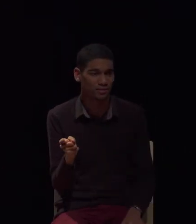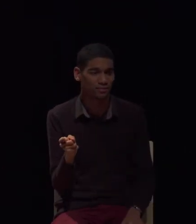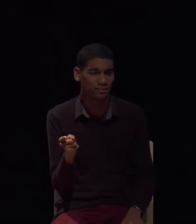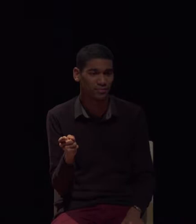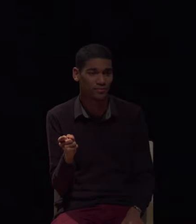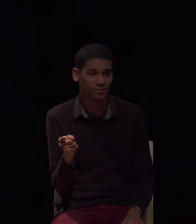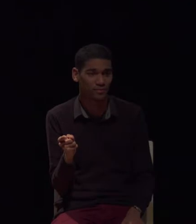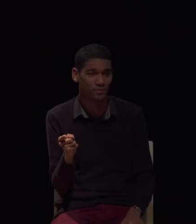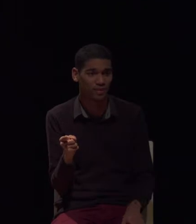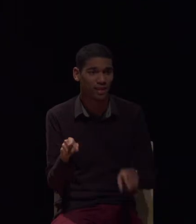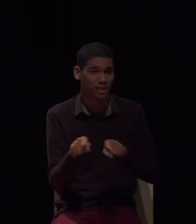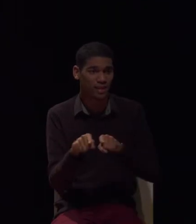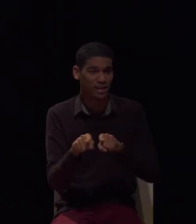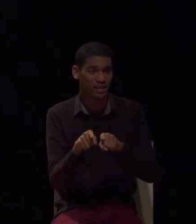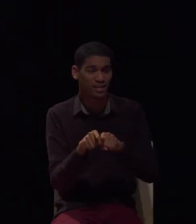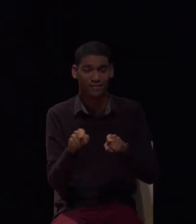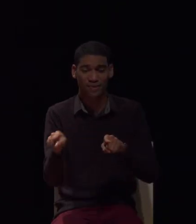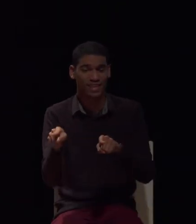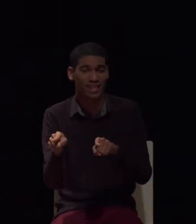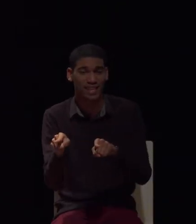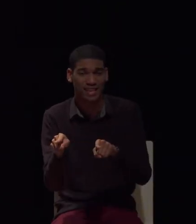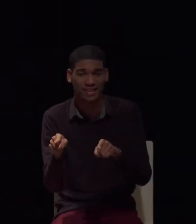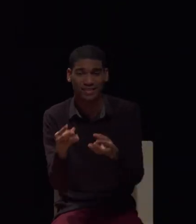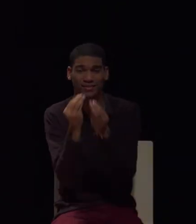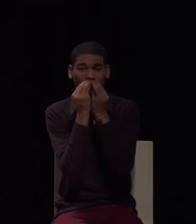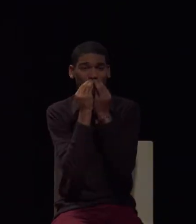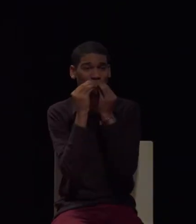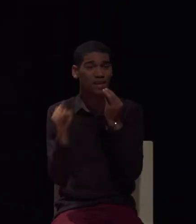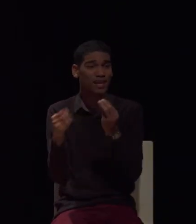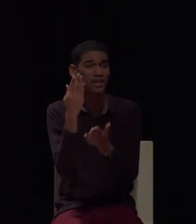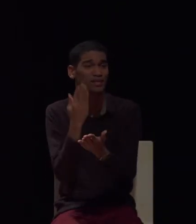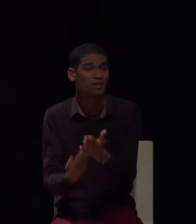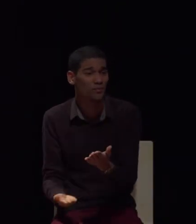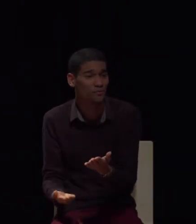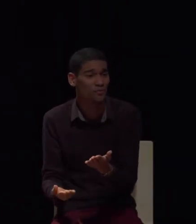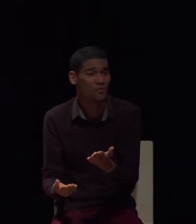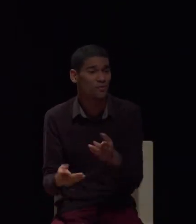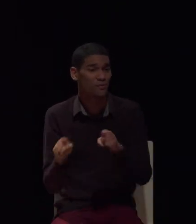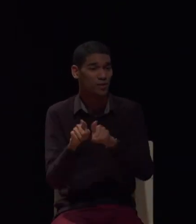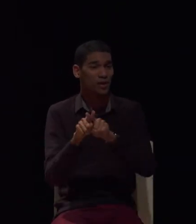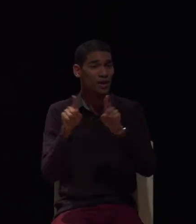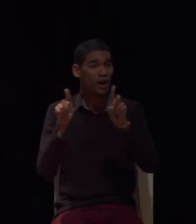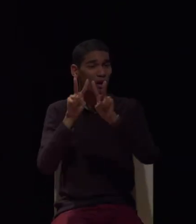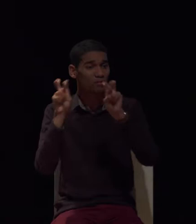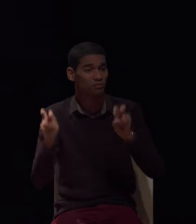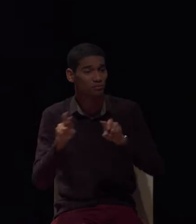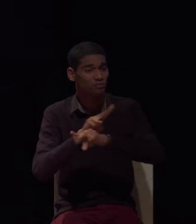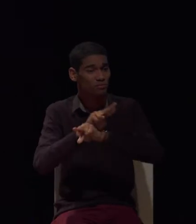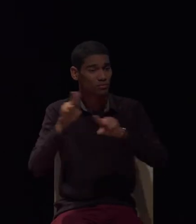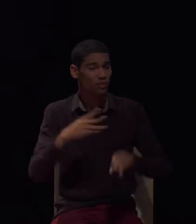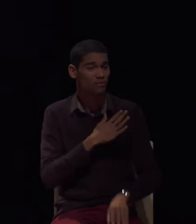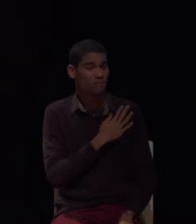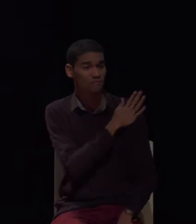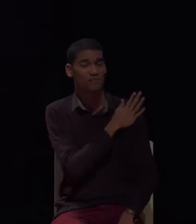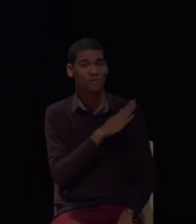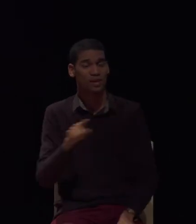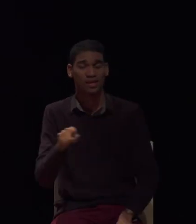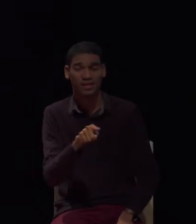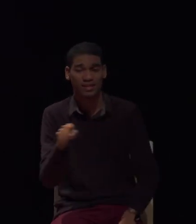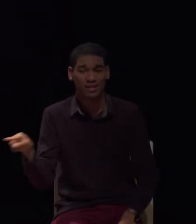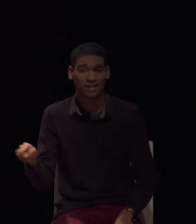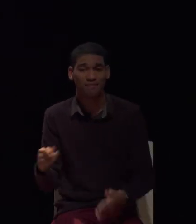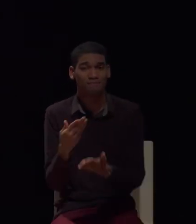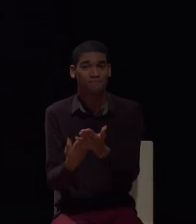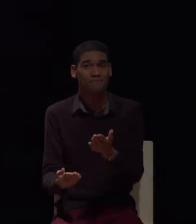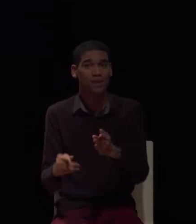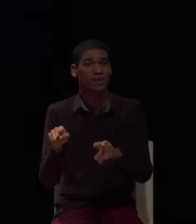perdedores e perdedores no campo da produção de conhecimento é perdedor no campo do